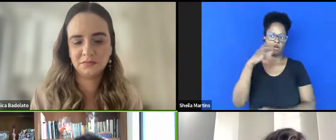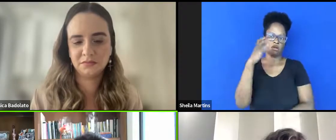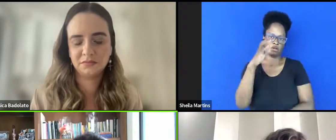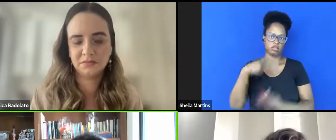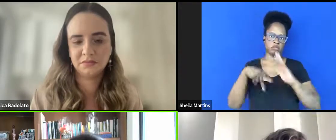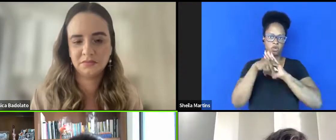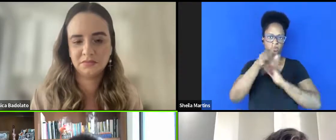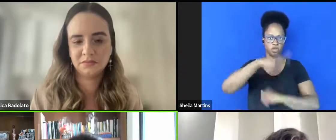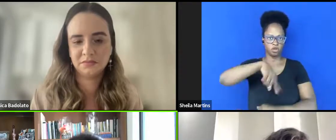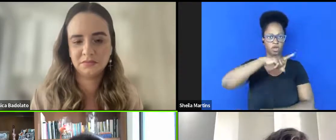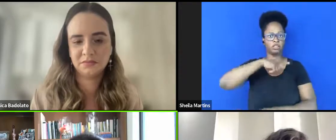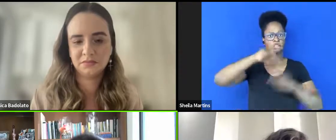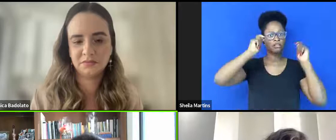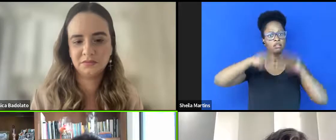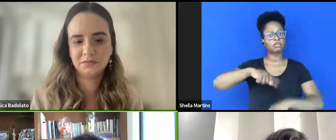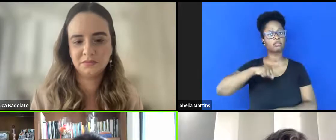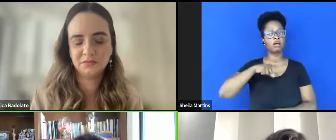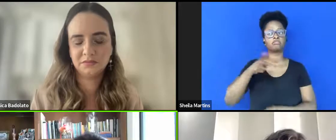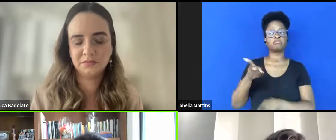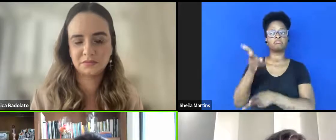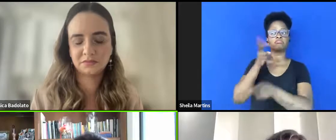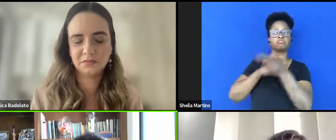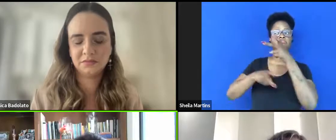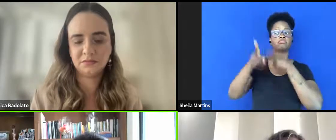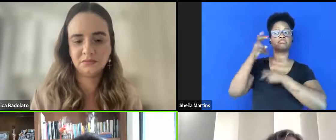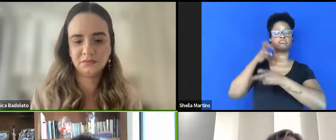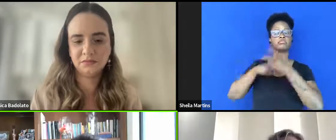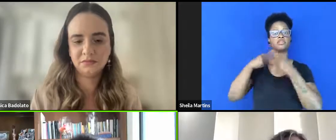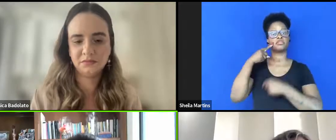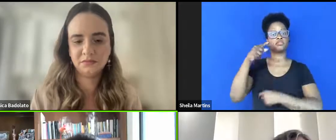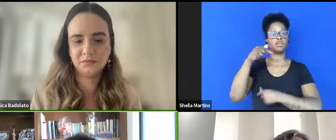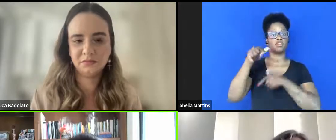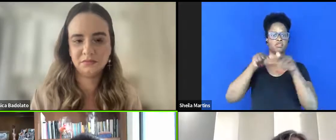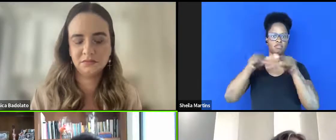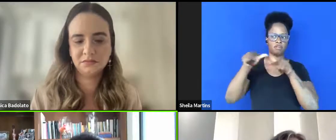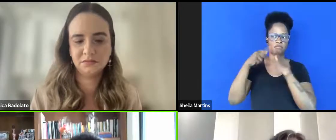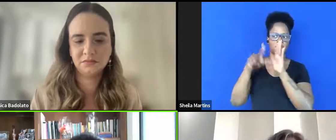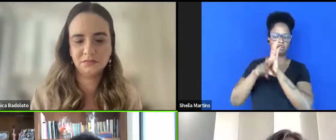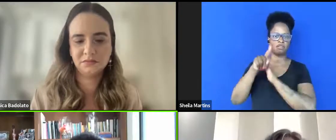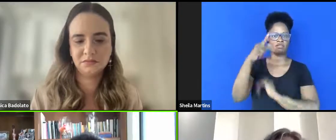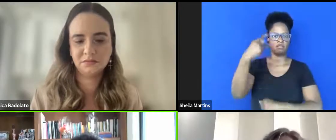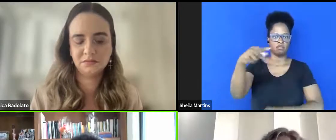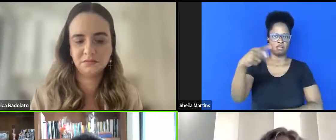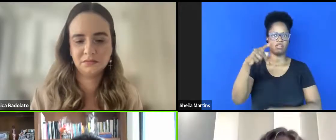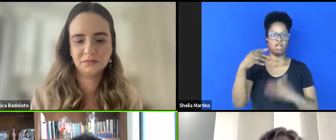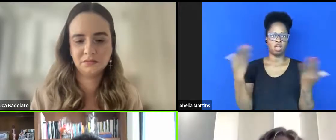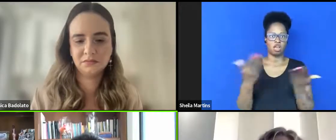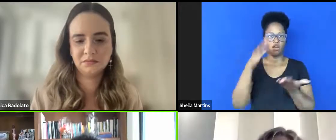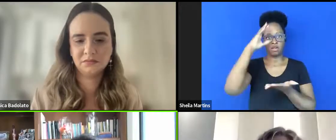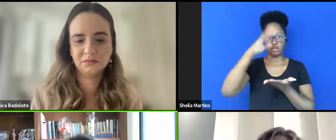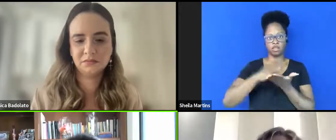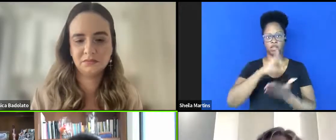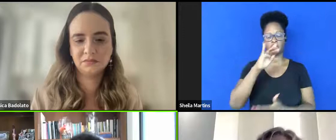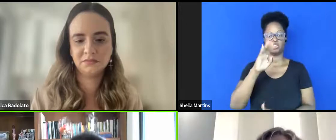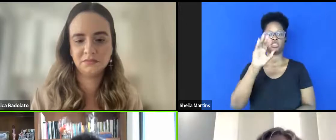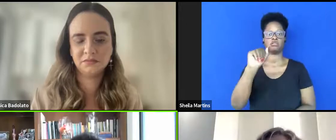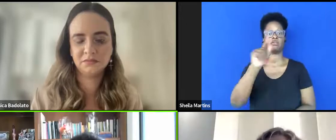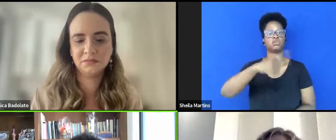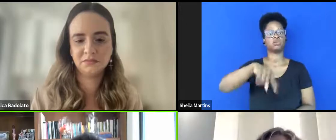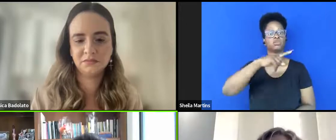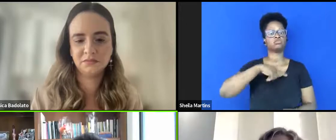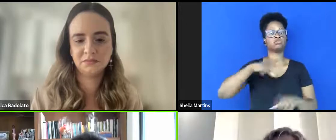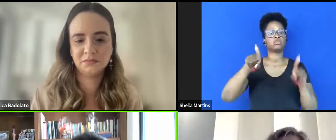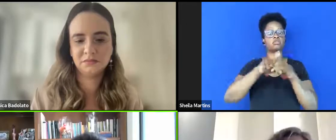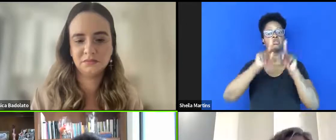gente tem, olhando o trabalho que nós realizamos, né, agora com a tese da Jéssica. Nós fizemos questão de